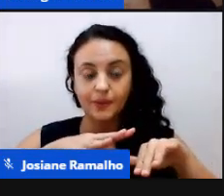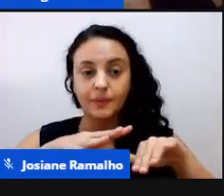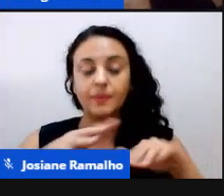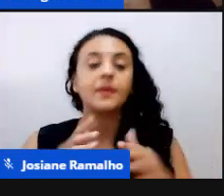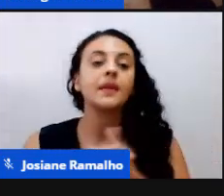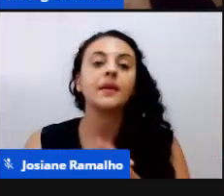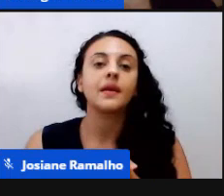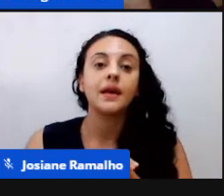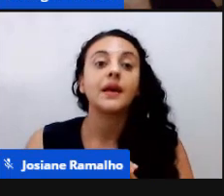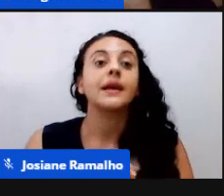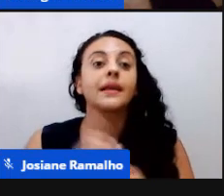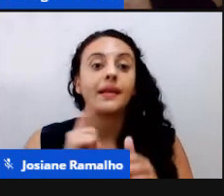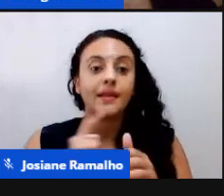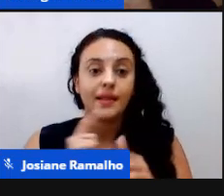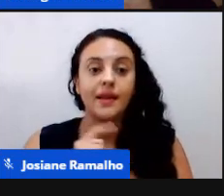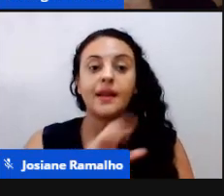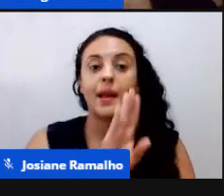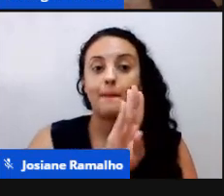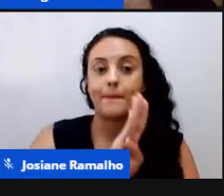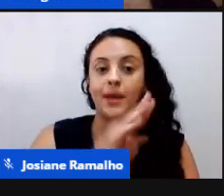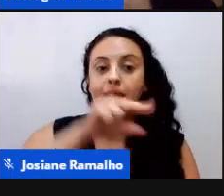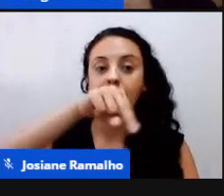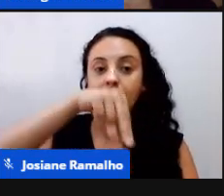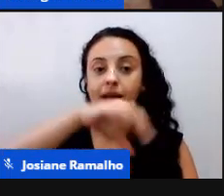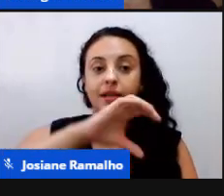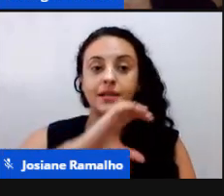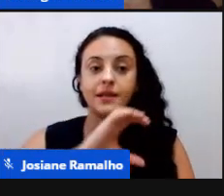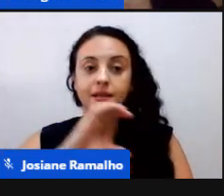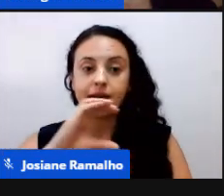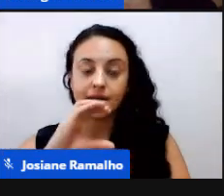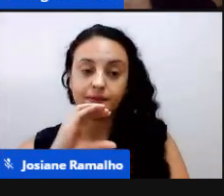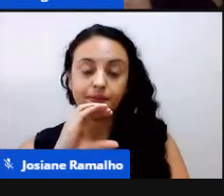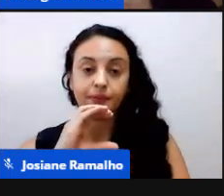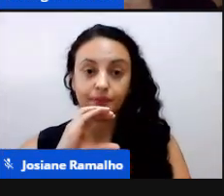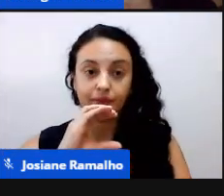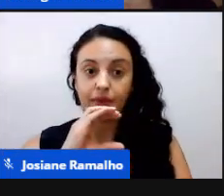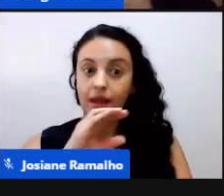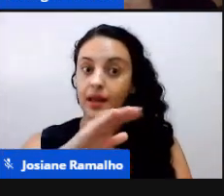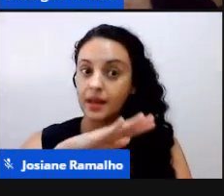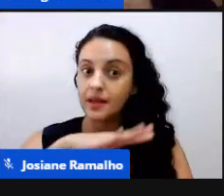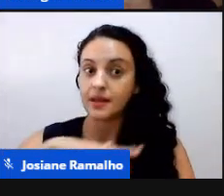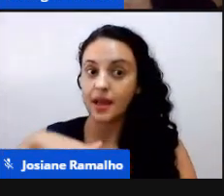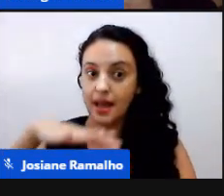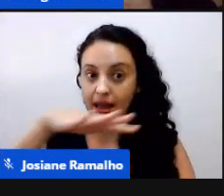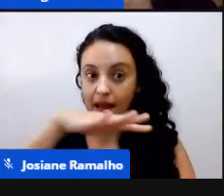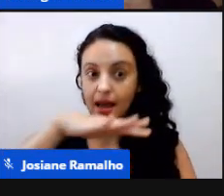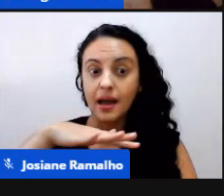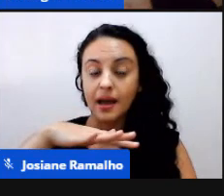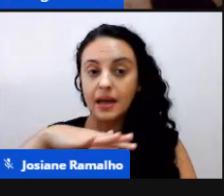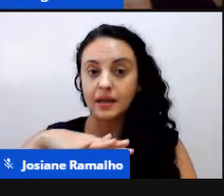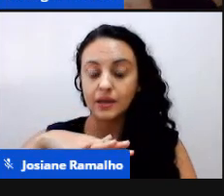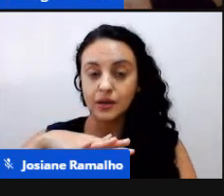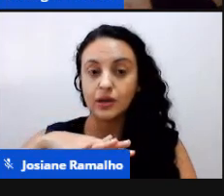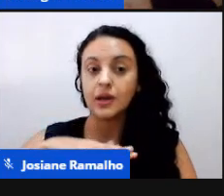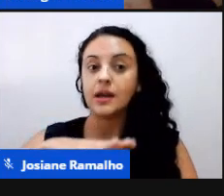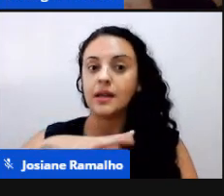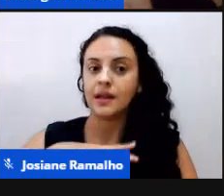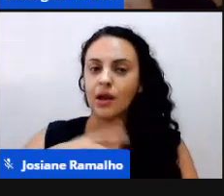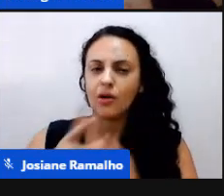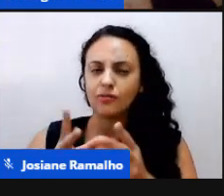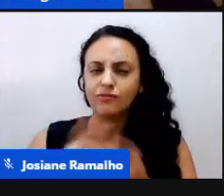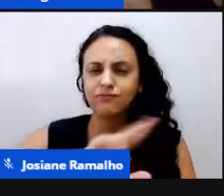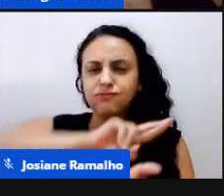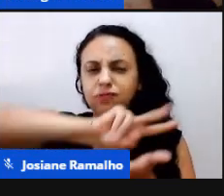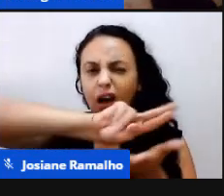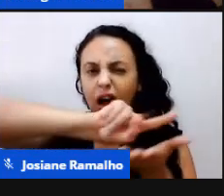Base Nacional Comum, a BNCC. Esse campo nos traz inúmeras possibilidades de aprendizagens,